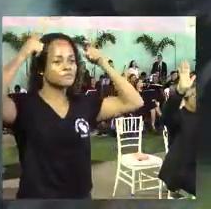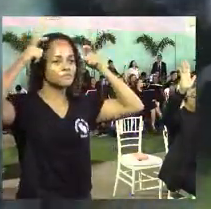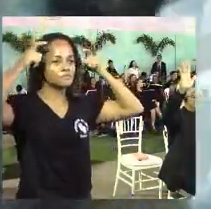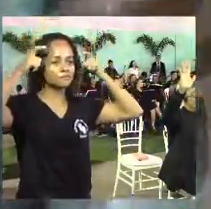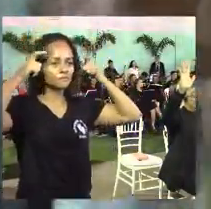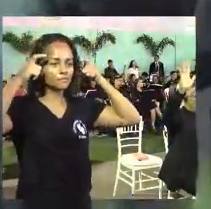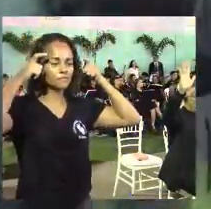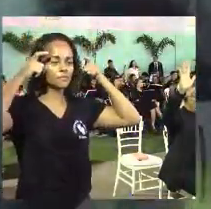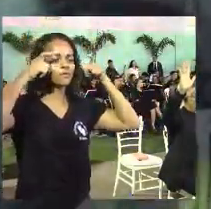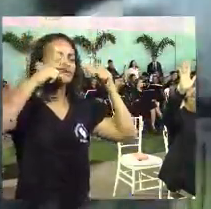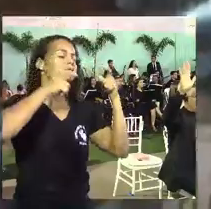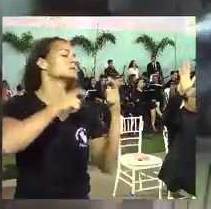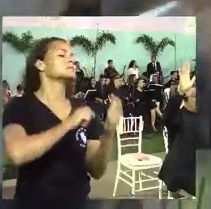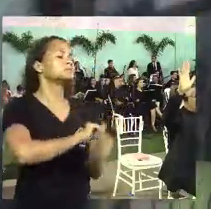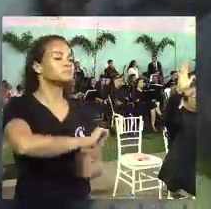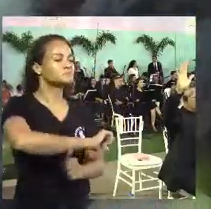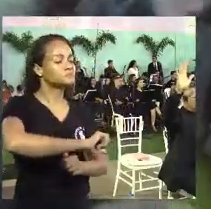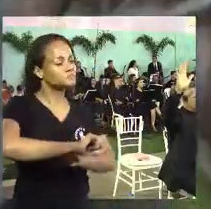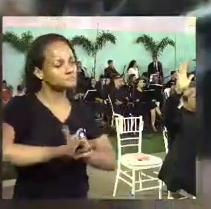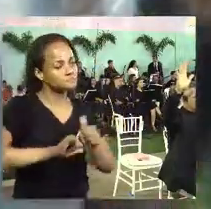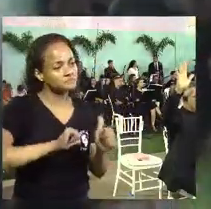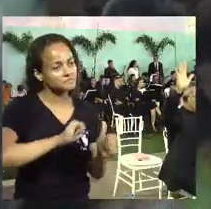na coroa